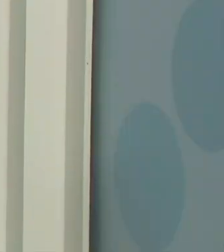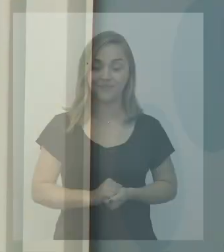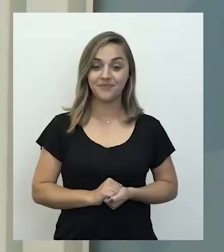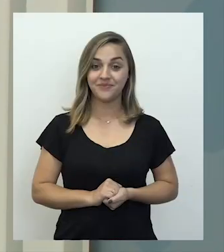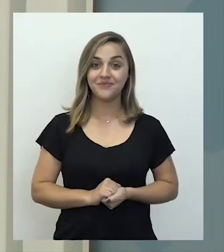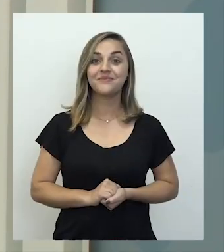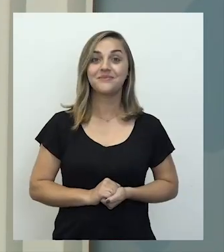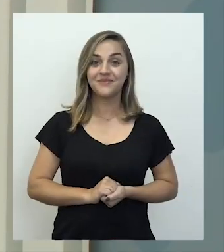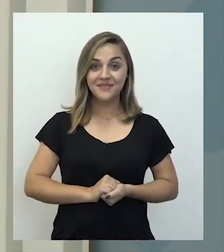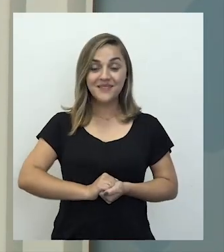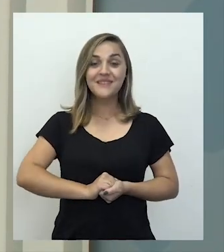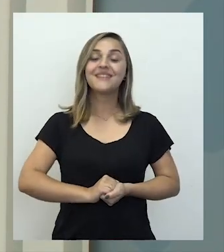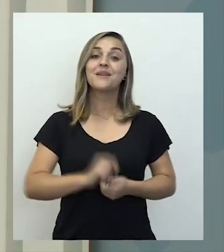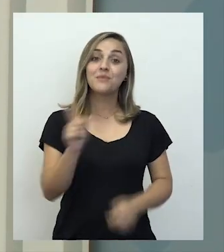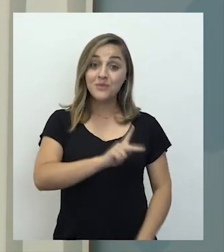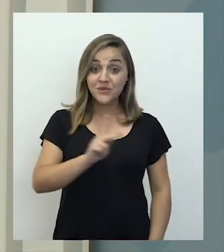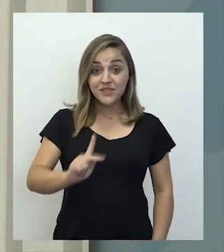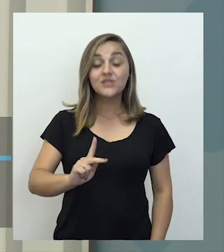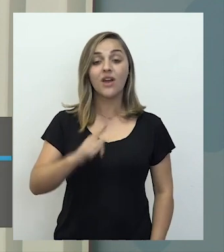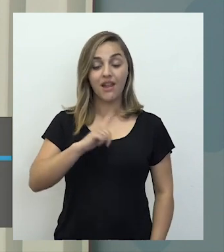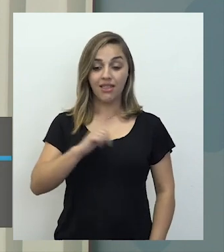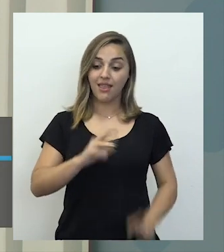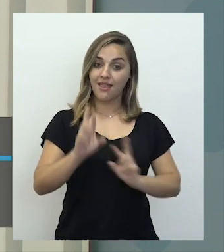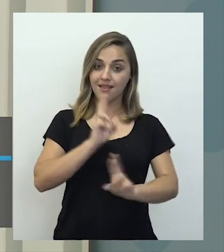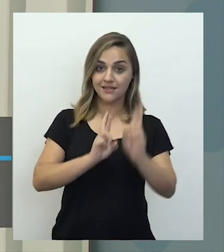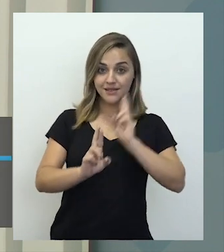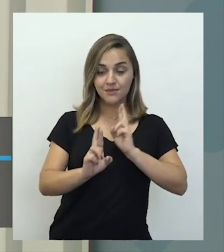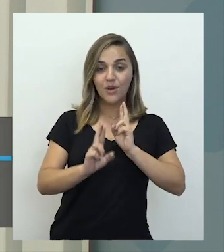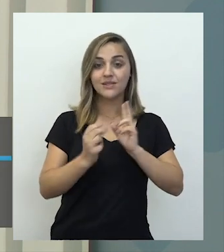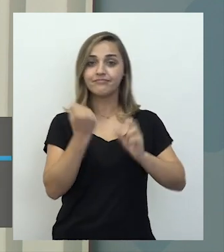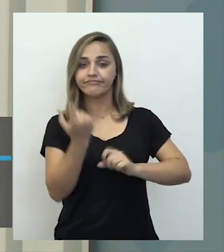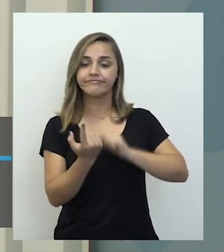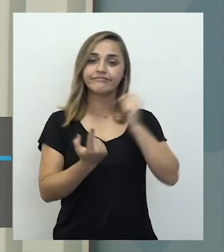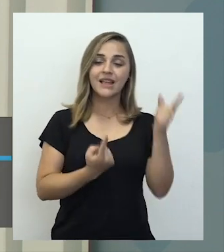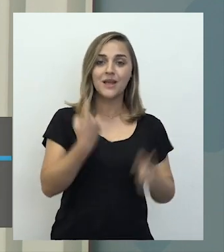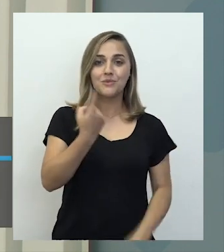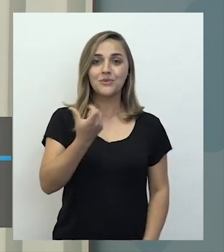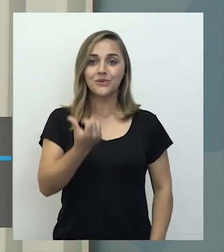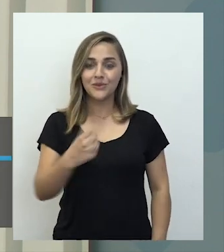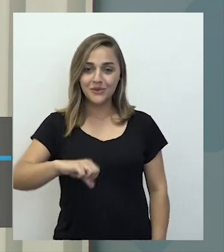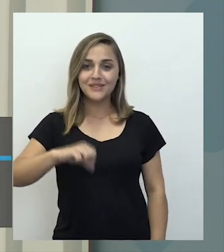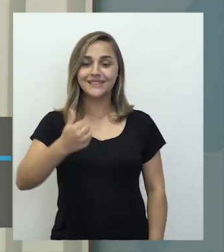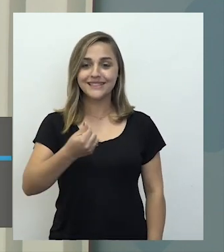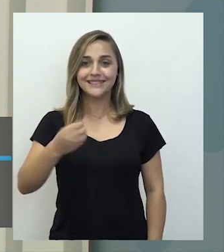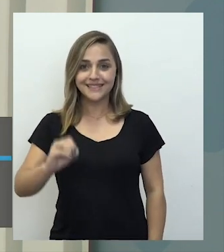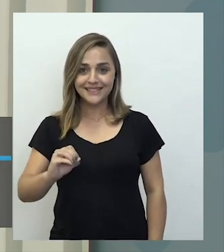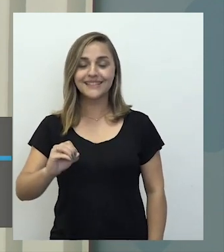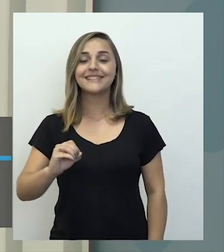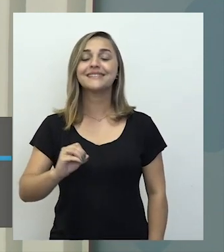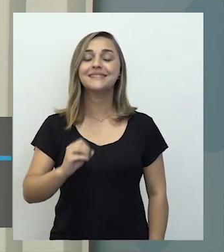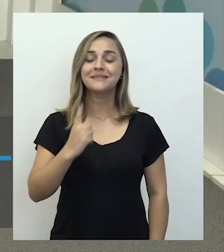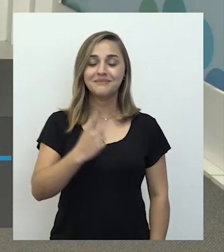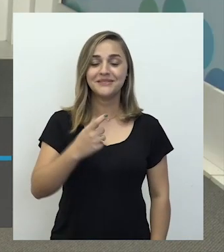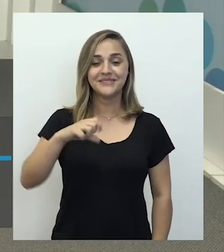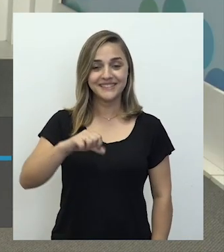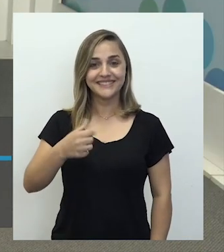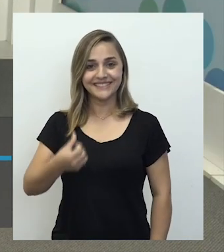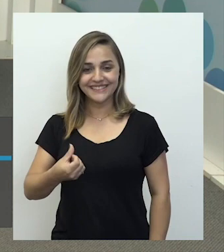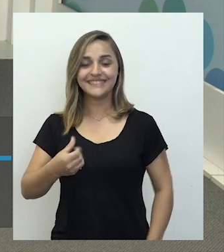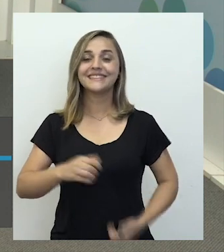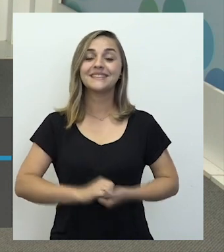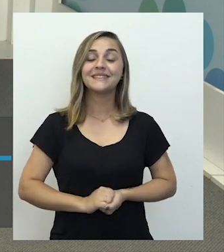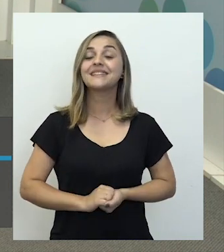Professora Tayana, as respostas alternando entre 1950 e 1960, década de 50 e 60 do século passado. Olha, tem